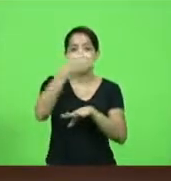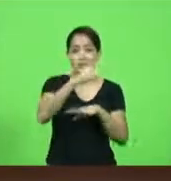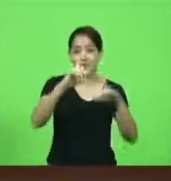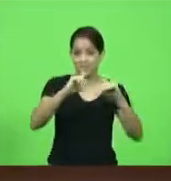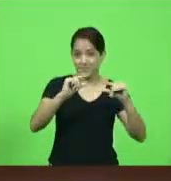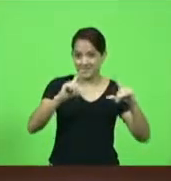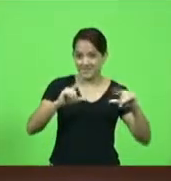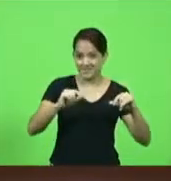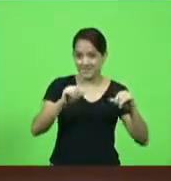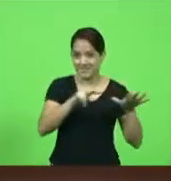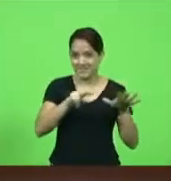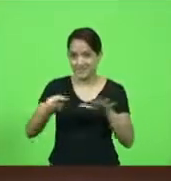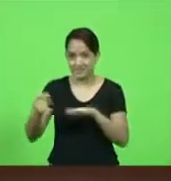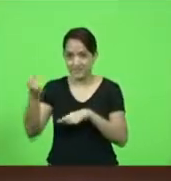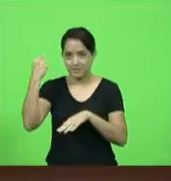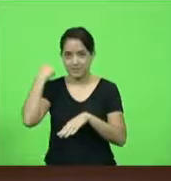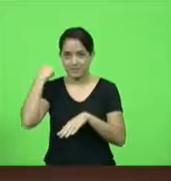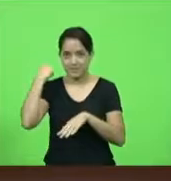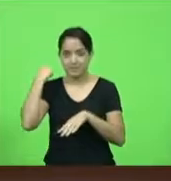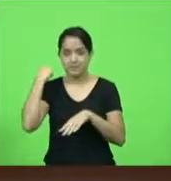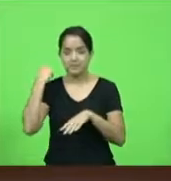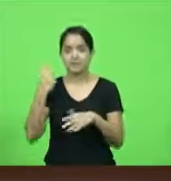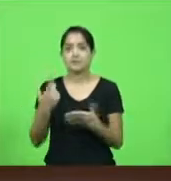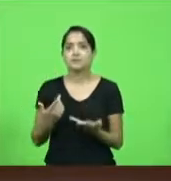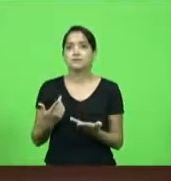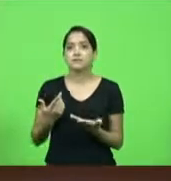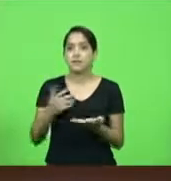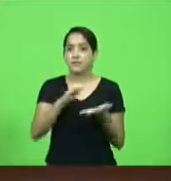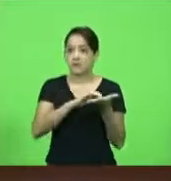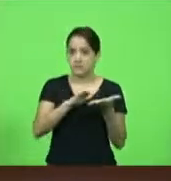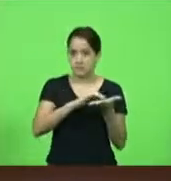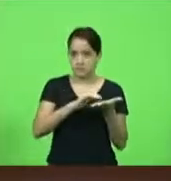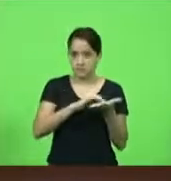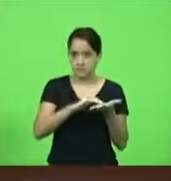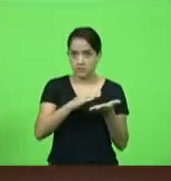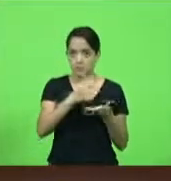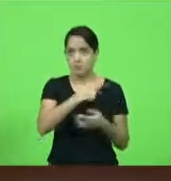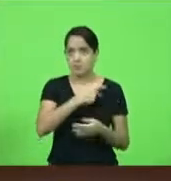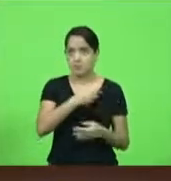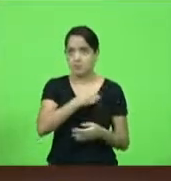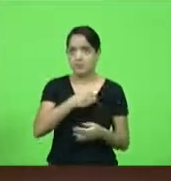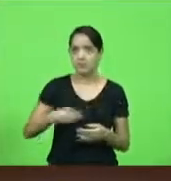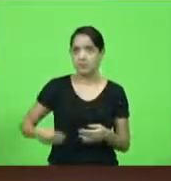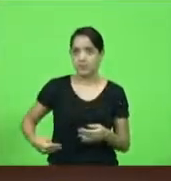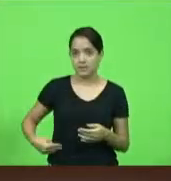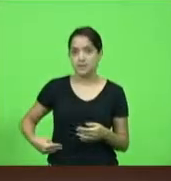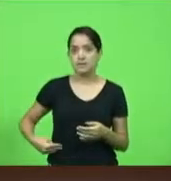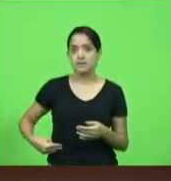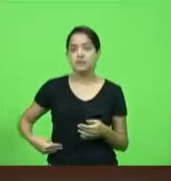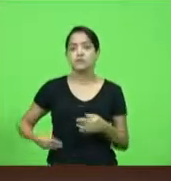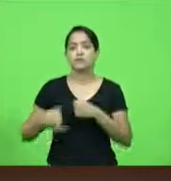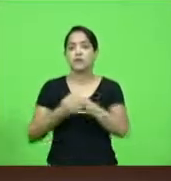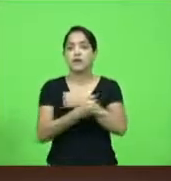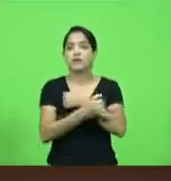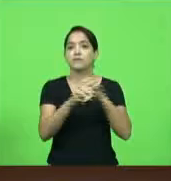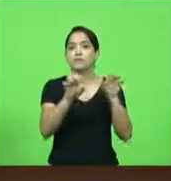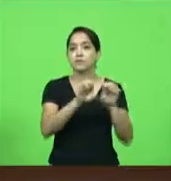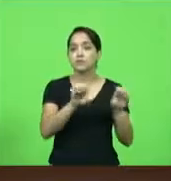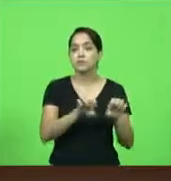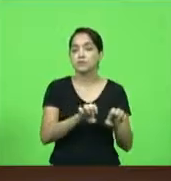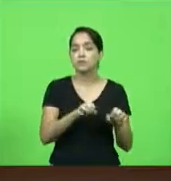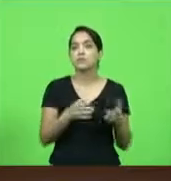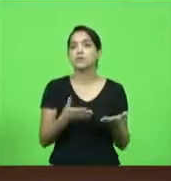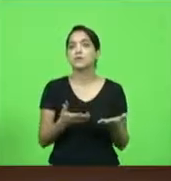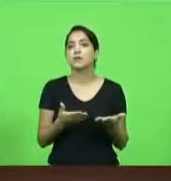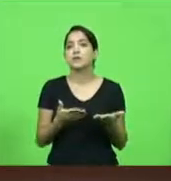passada, esteve com o secretário, ou, aliás, o ministro Tarcísio da Infraestrutura,